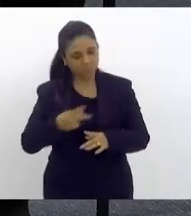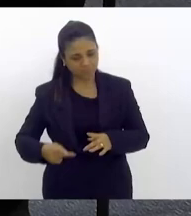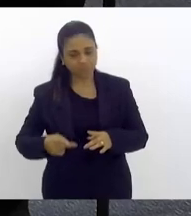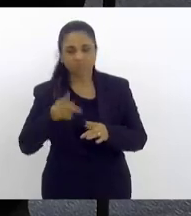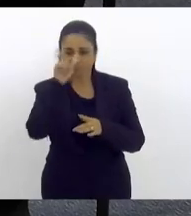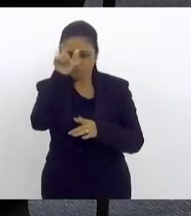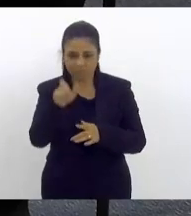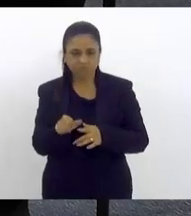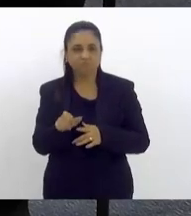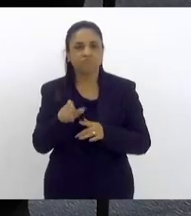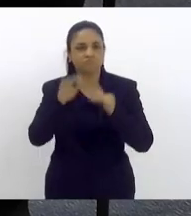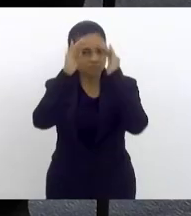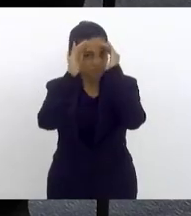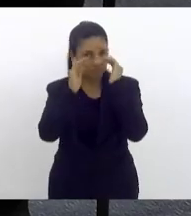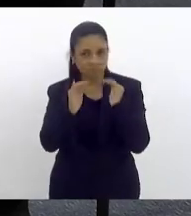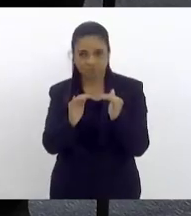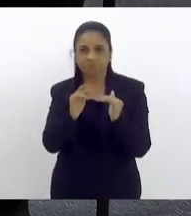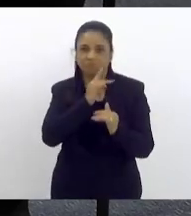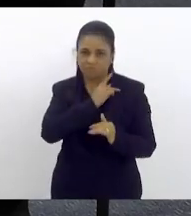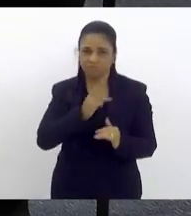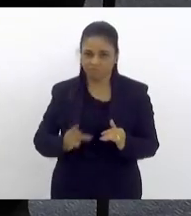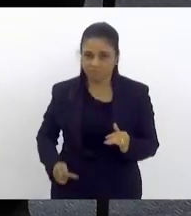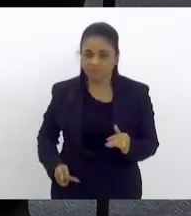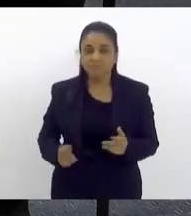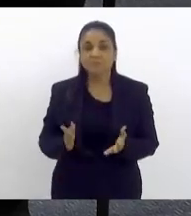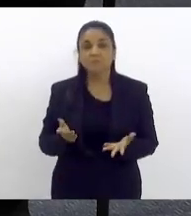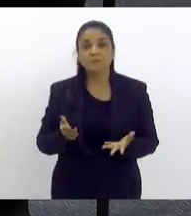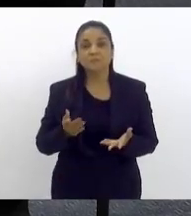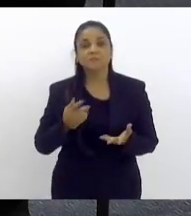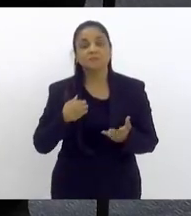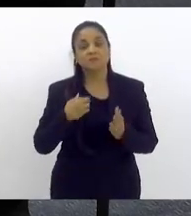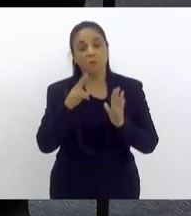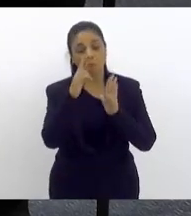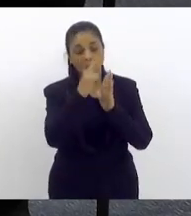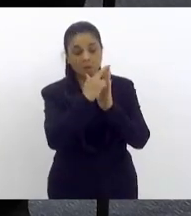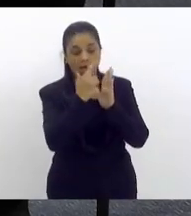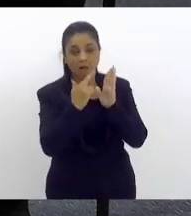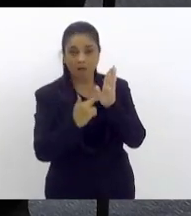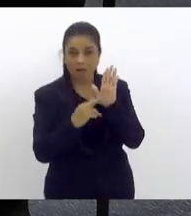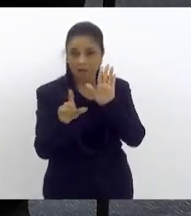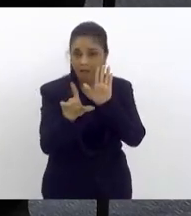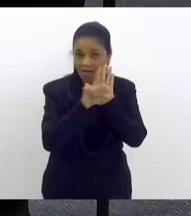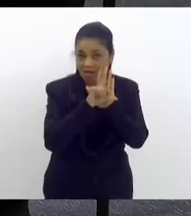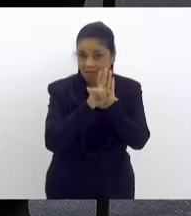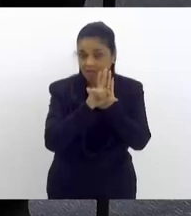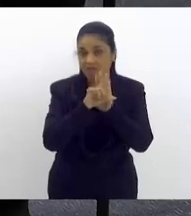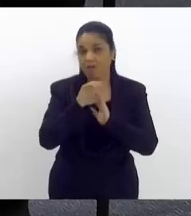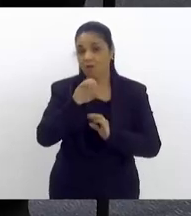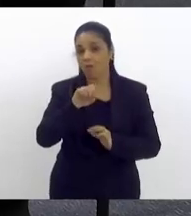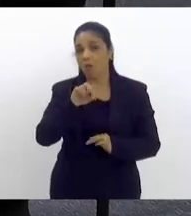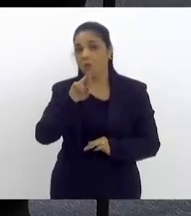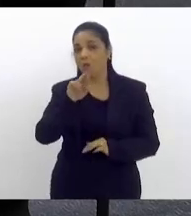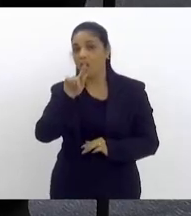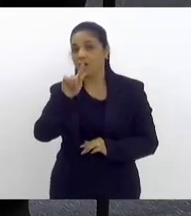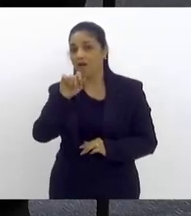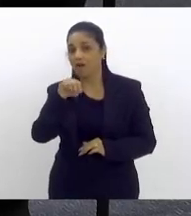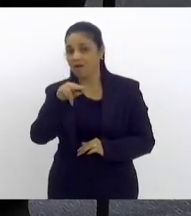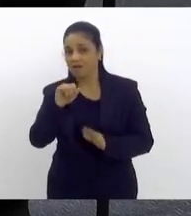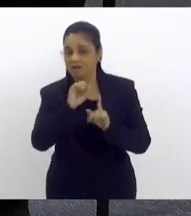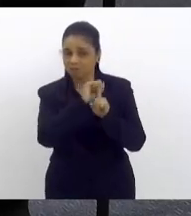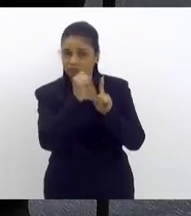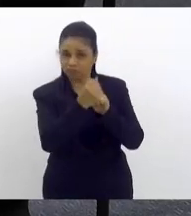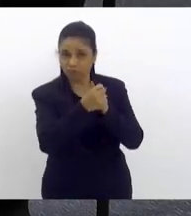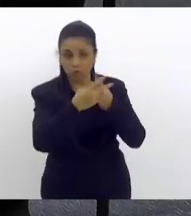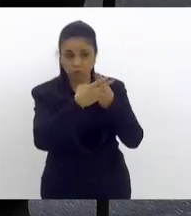me respeita essa casa é o povo Fluminense bom a gente tem uma lei orgânica da Assistência Social vossa excelência sabe disso que criou suas